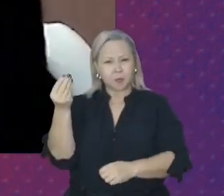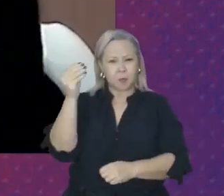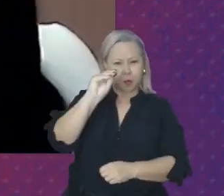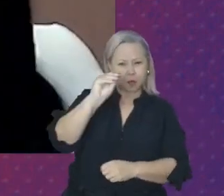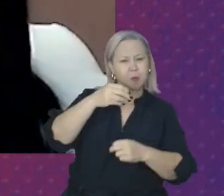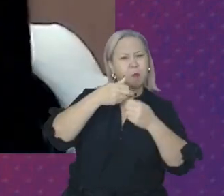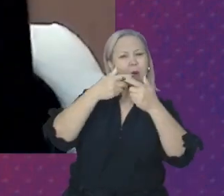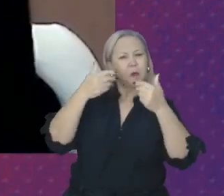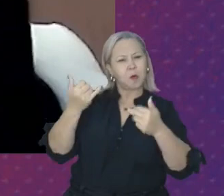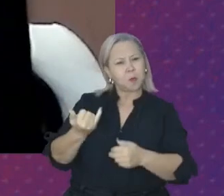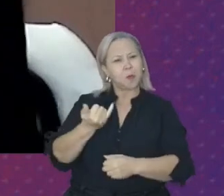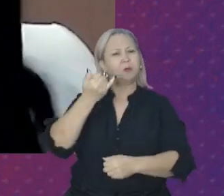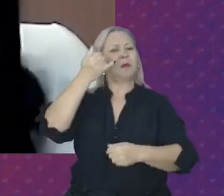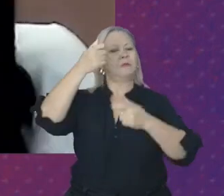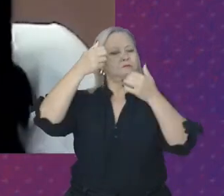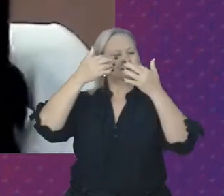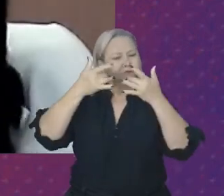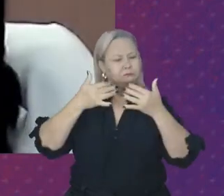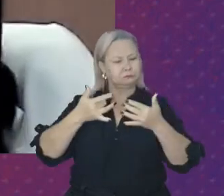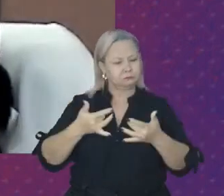que não estiver em mandato,